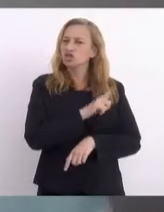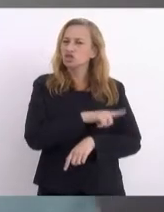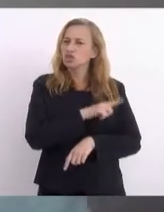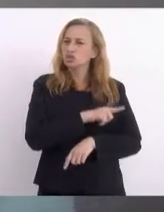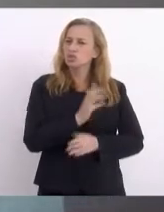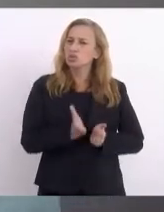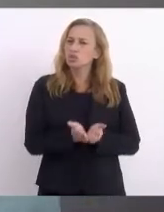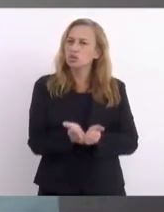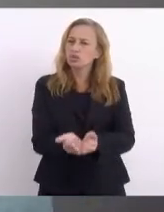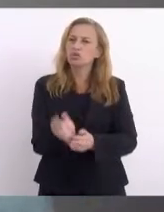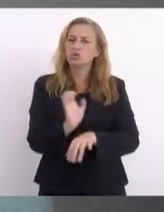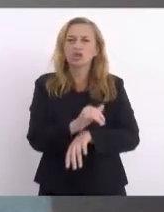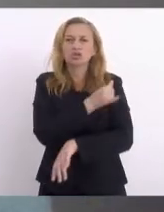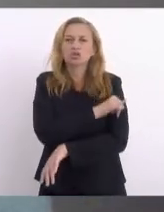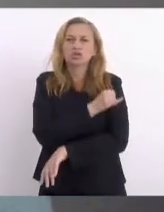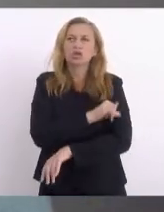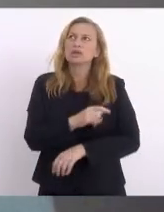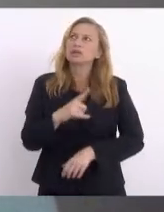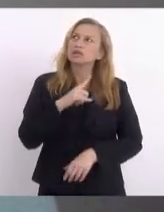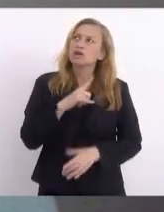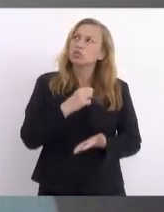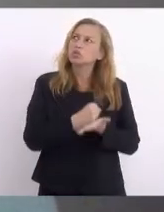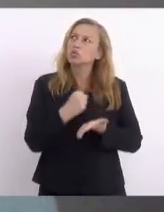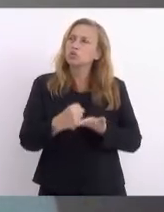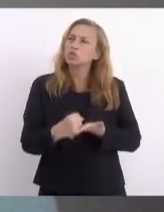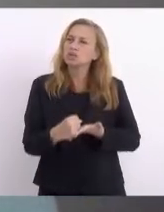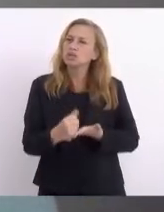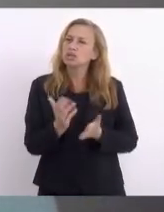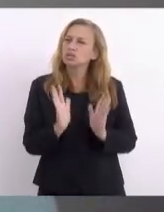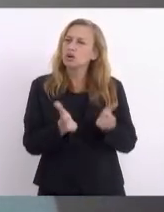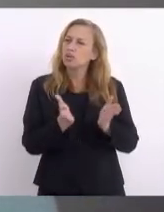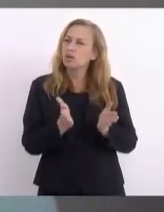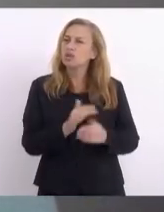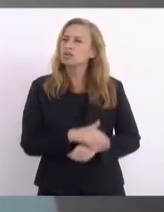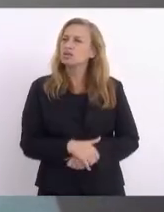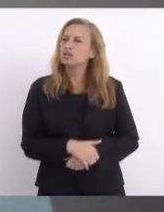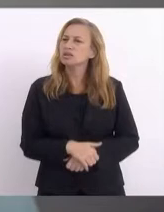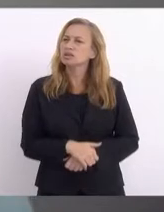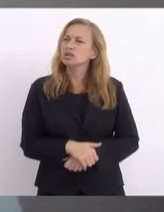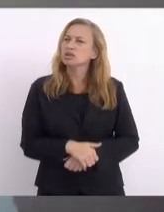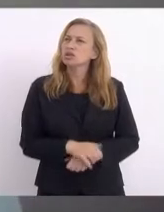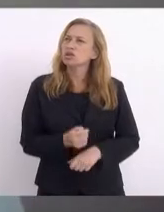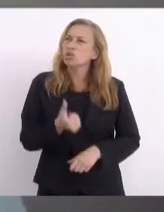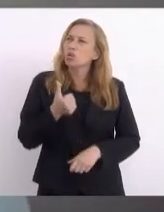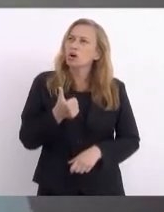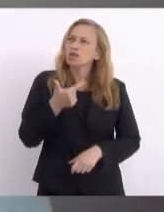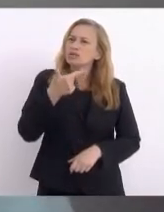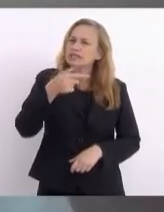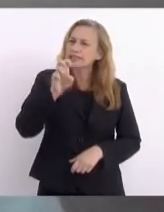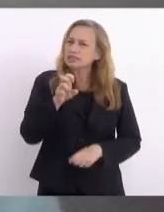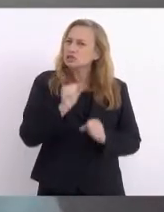Janeiro. A gente tem um contrato em vigor que tem quase 25